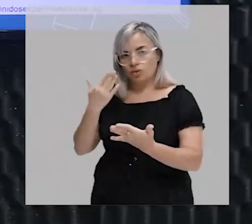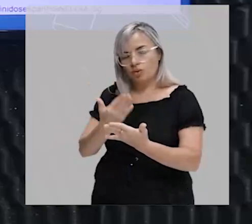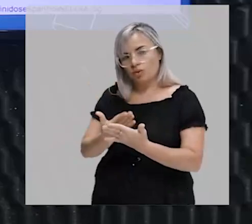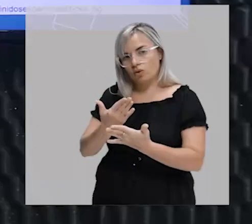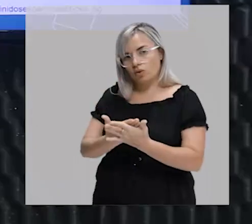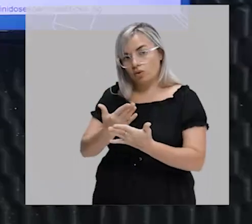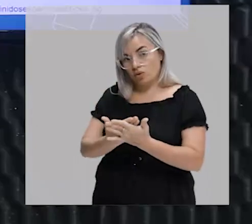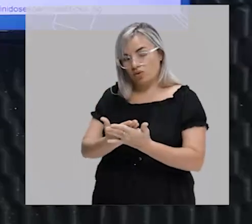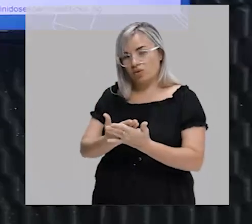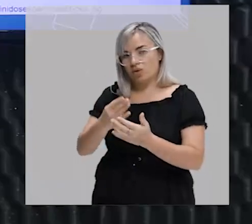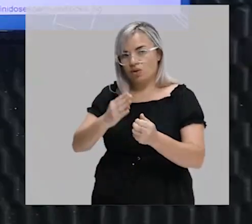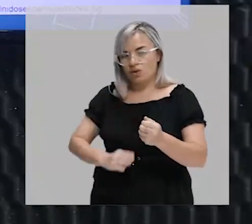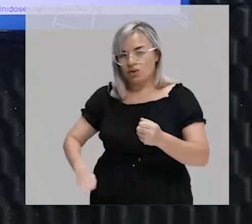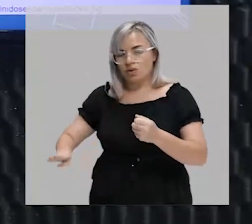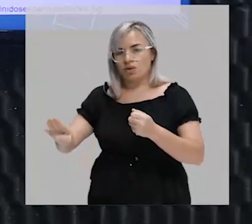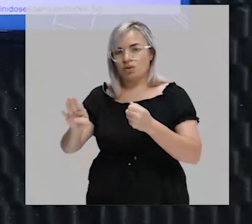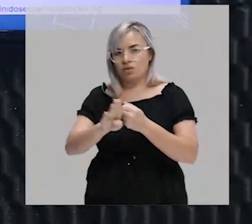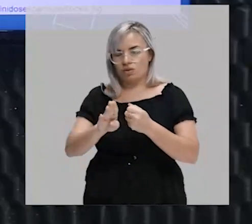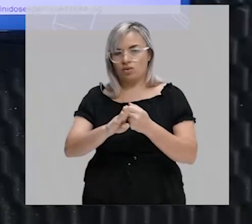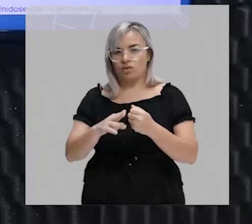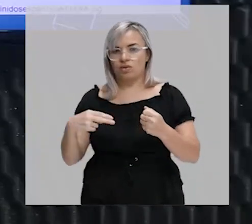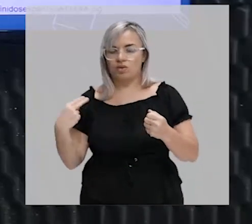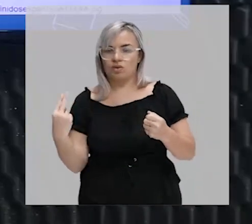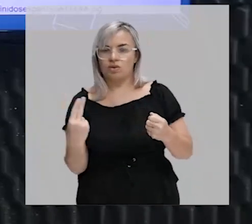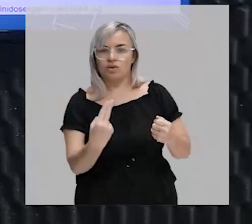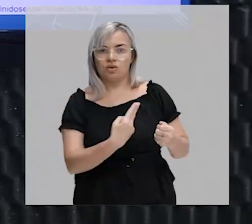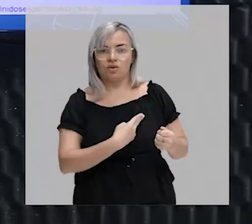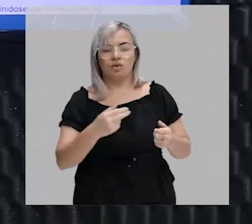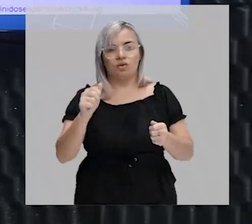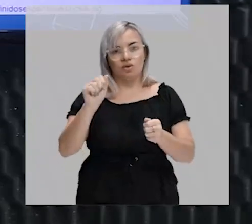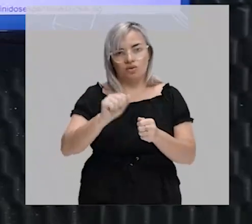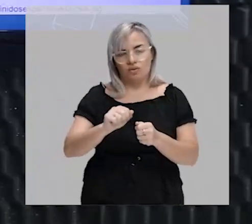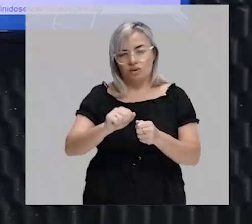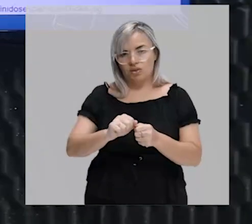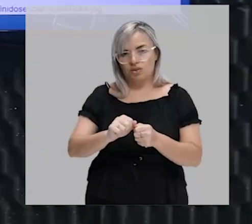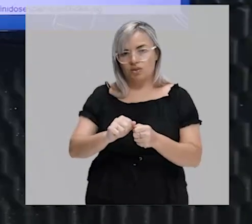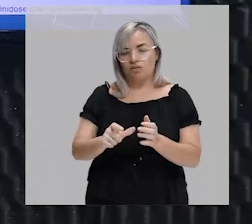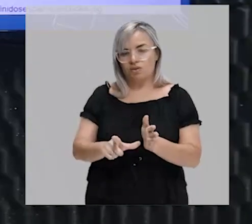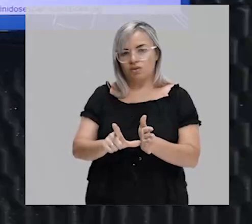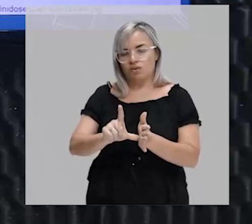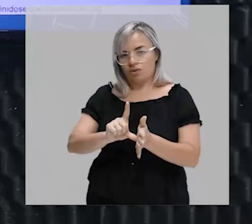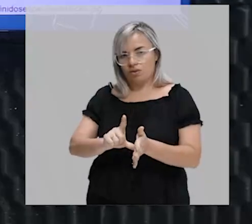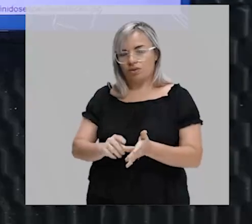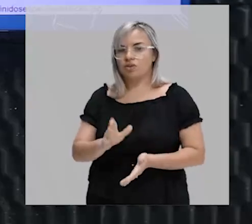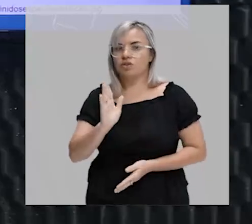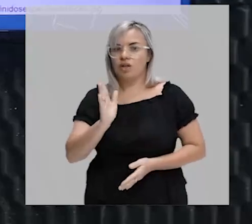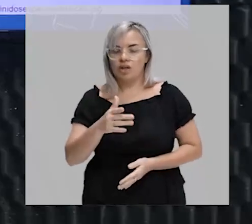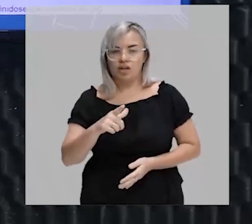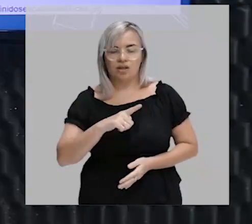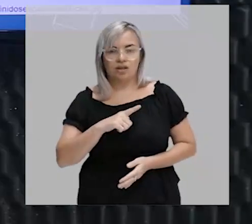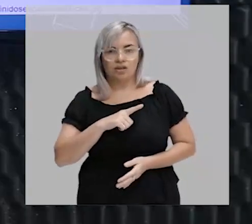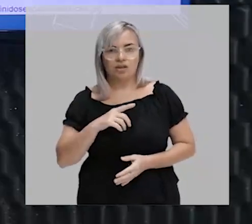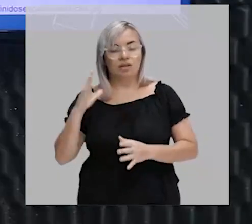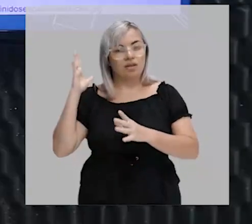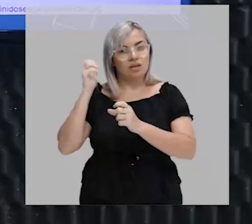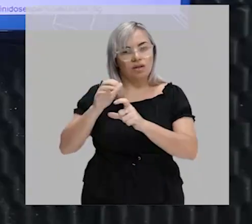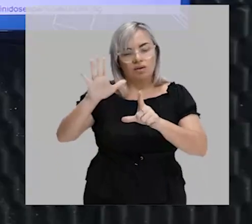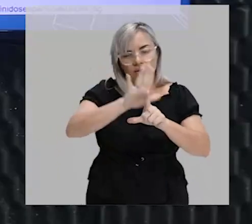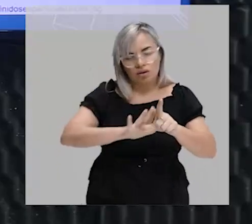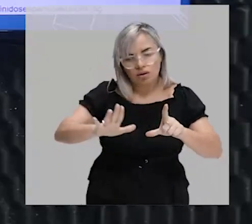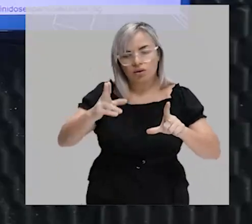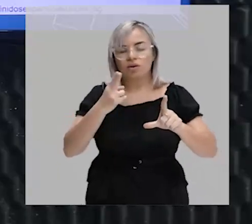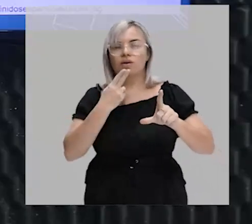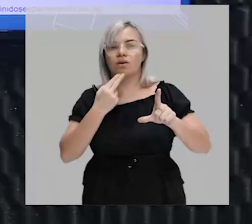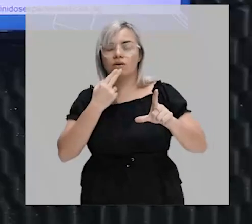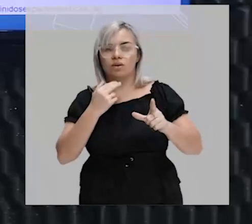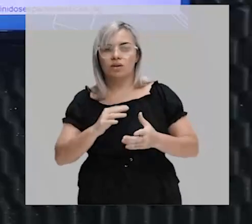de substantivos, que nós fizemos recentemente, que já vai estar disponível para vocês, e também a